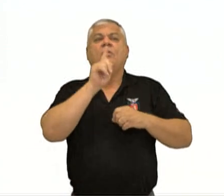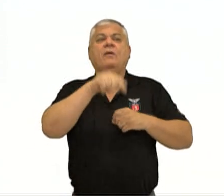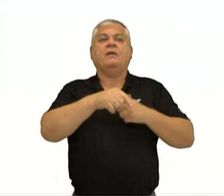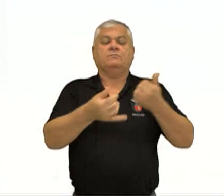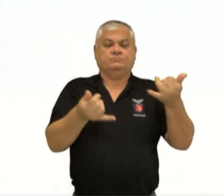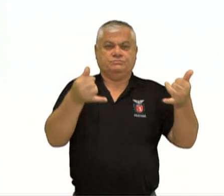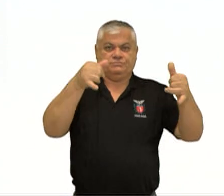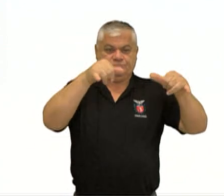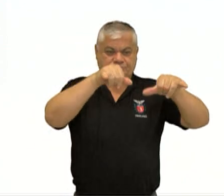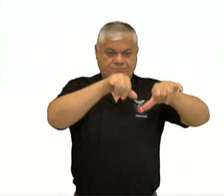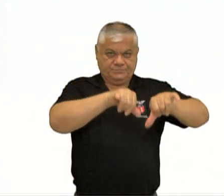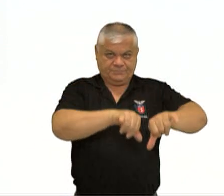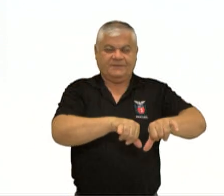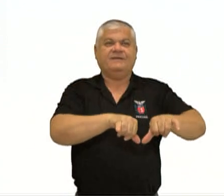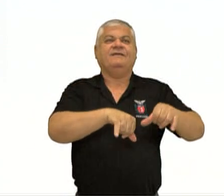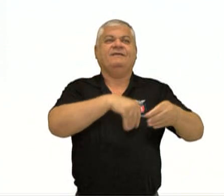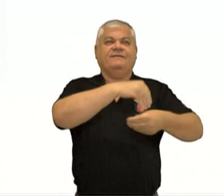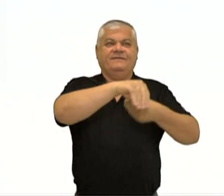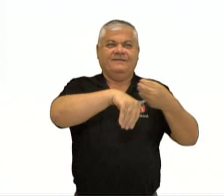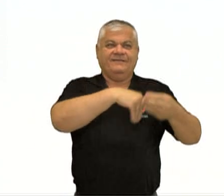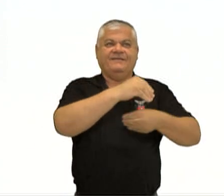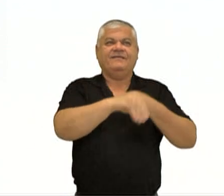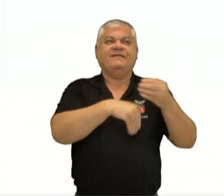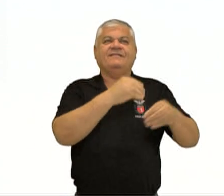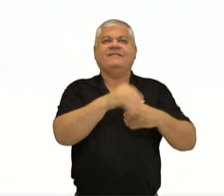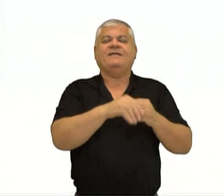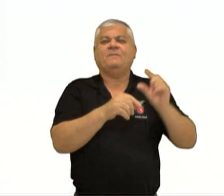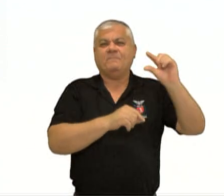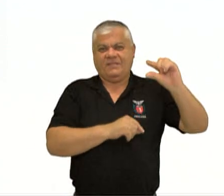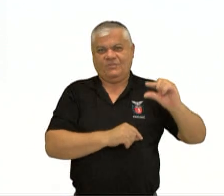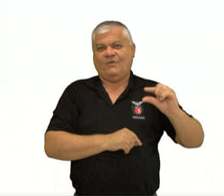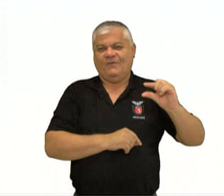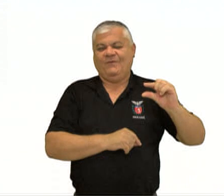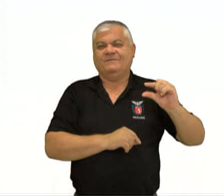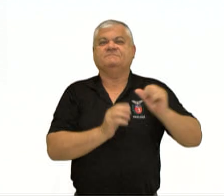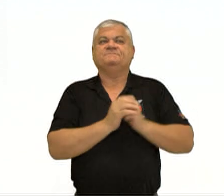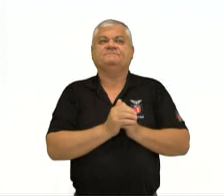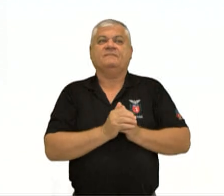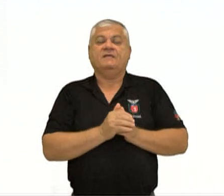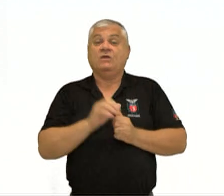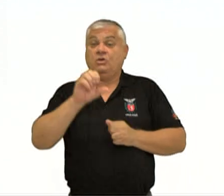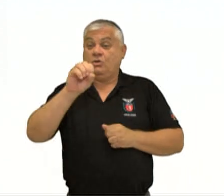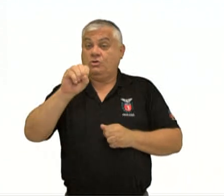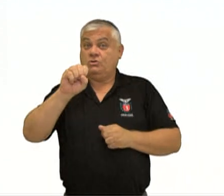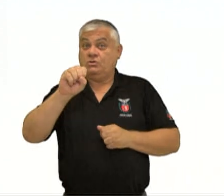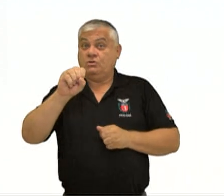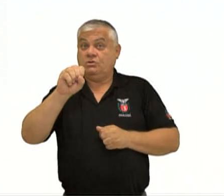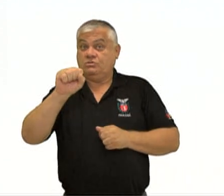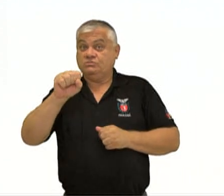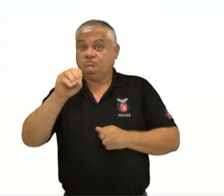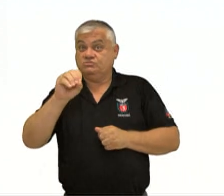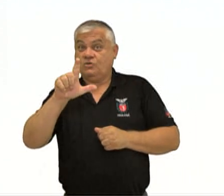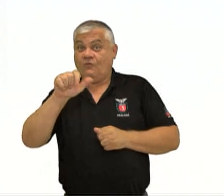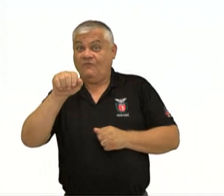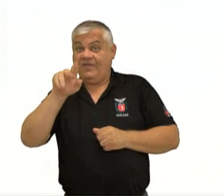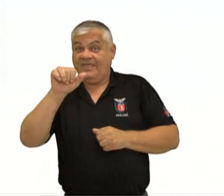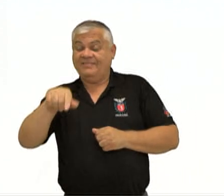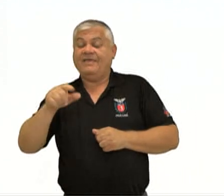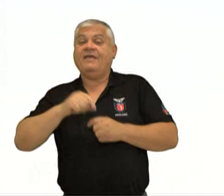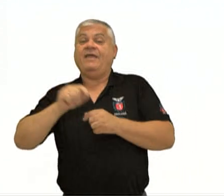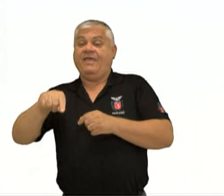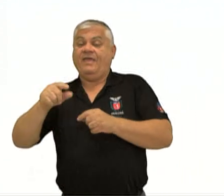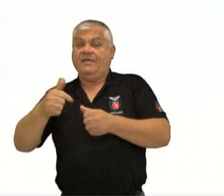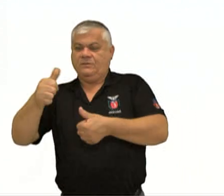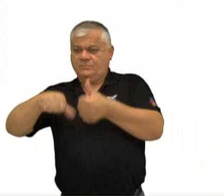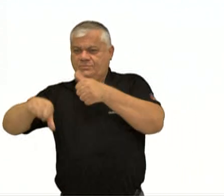será dissolvida e geralmente ela se apresenta em menor quantidade na solução. Já o solvente é a substância na qual o